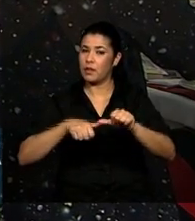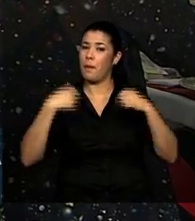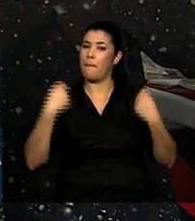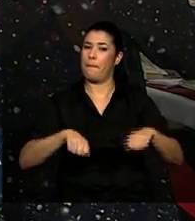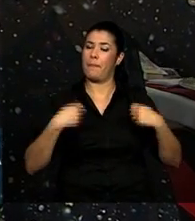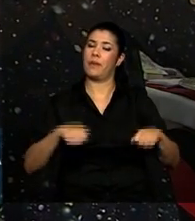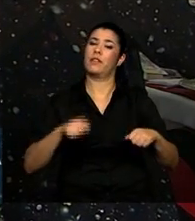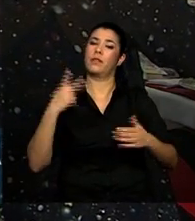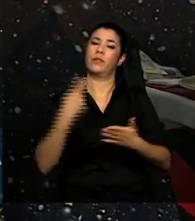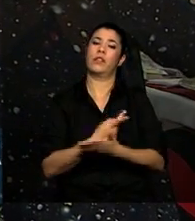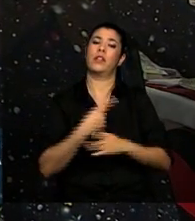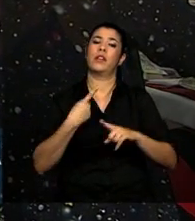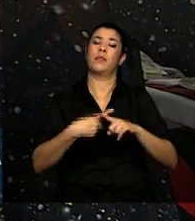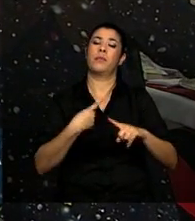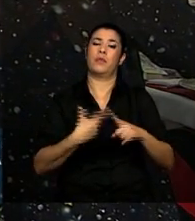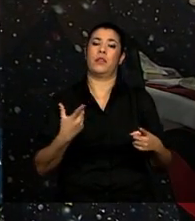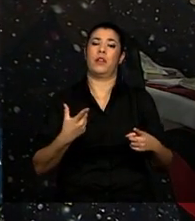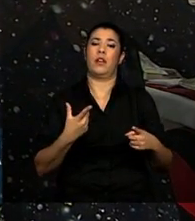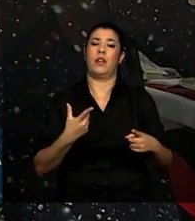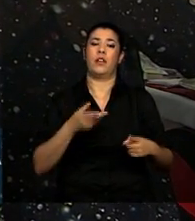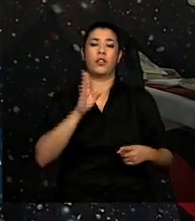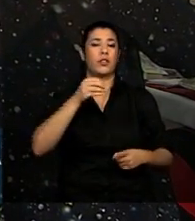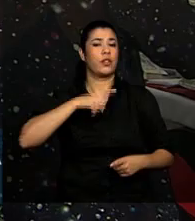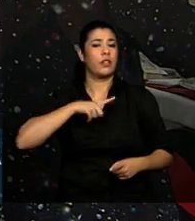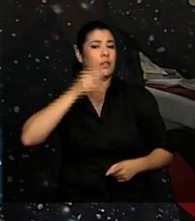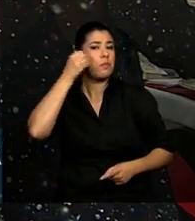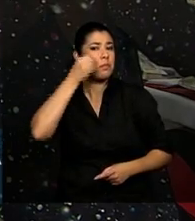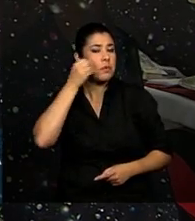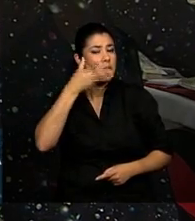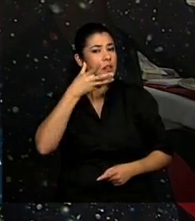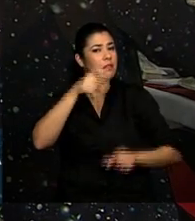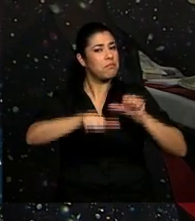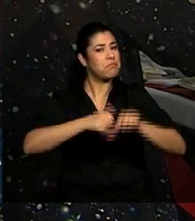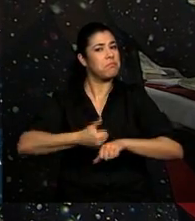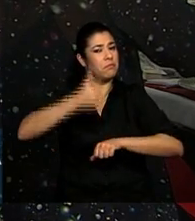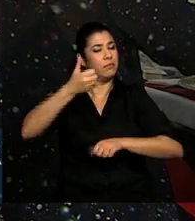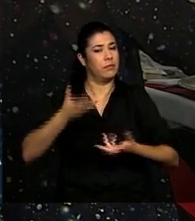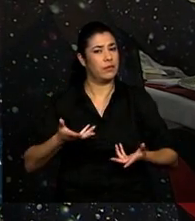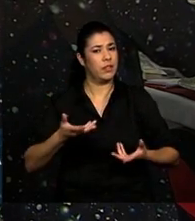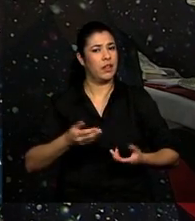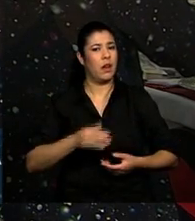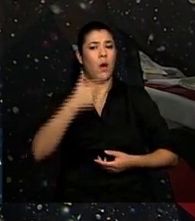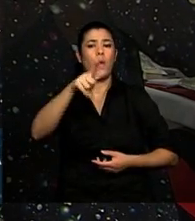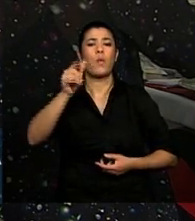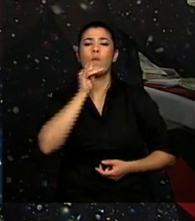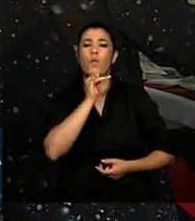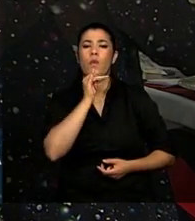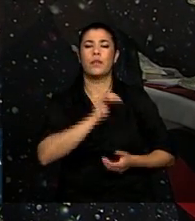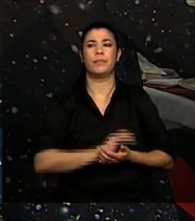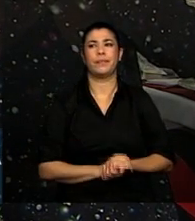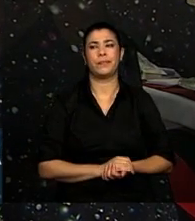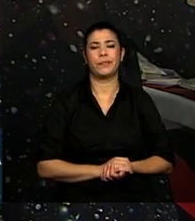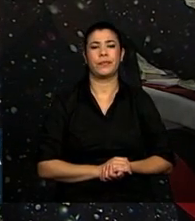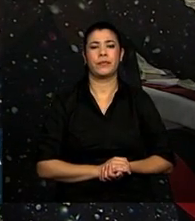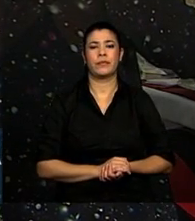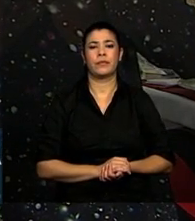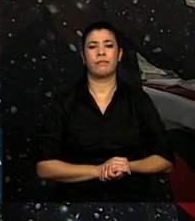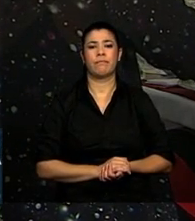situações a partir da experiência que nós tivemos eu dou alguns exemplos rápidos também não é